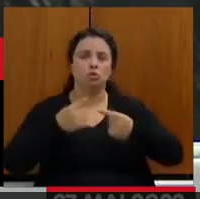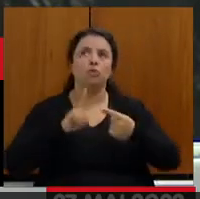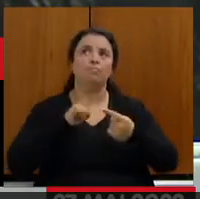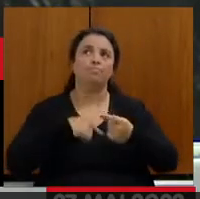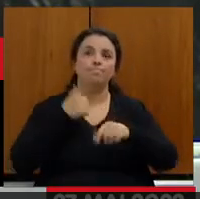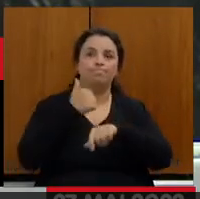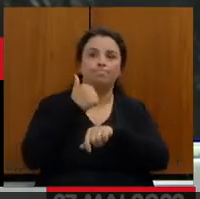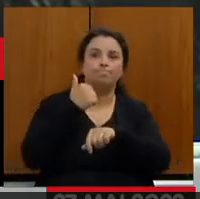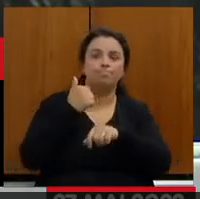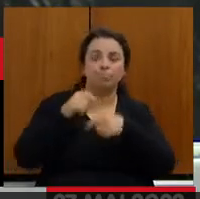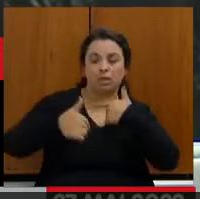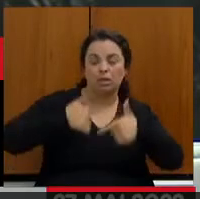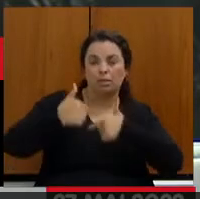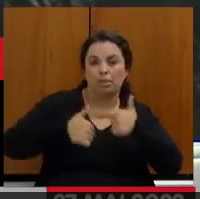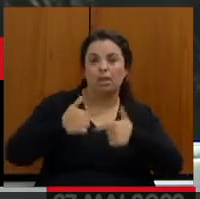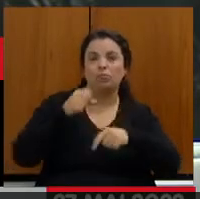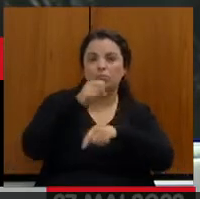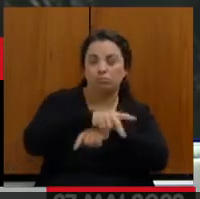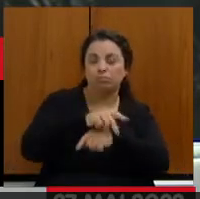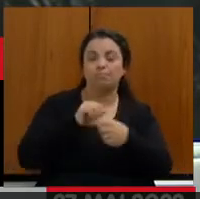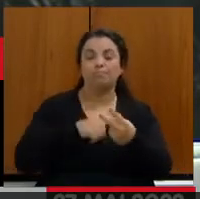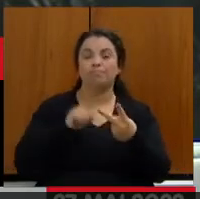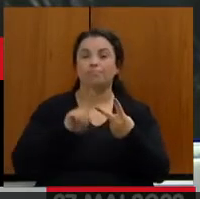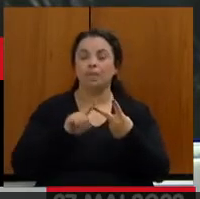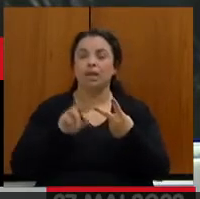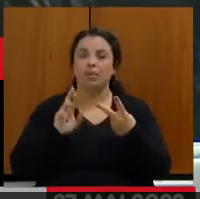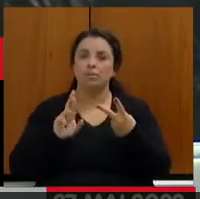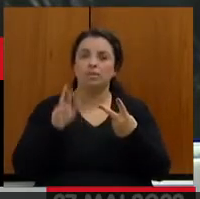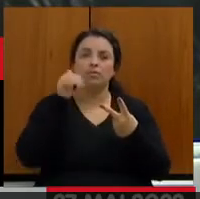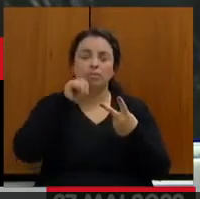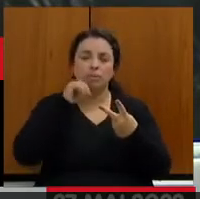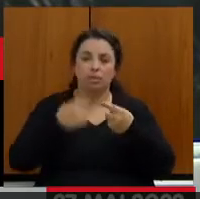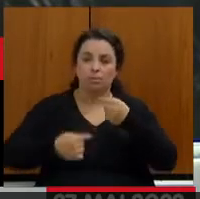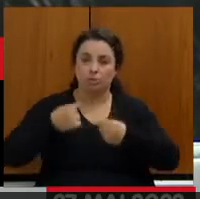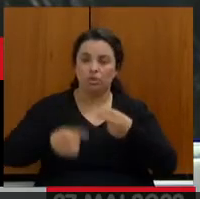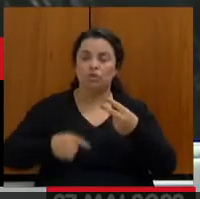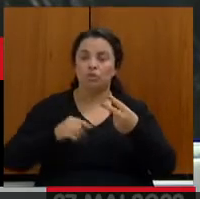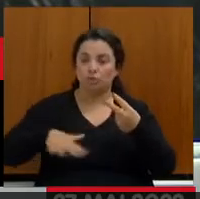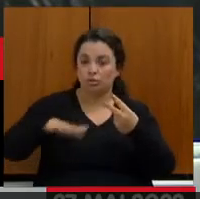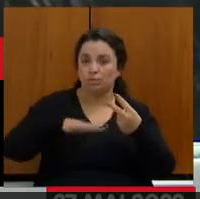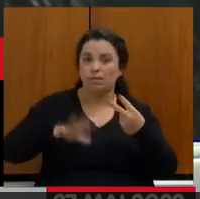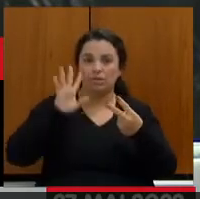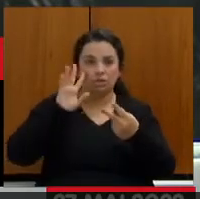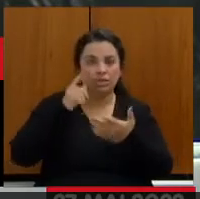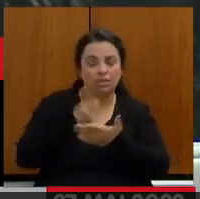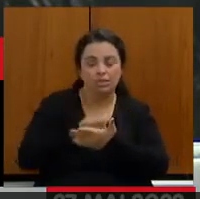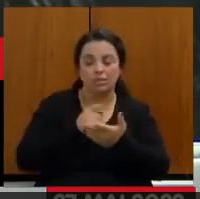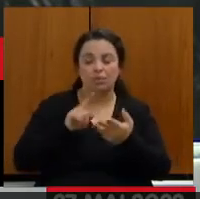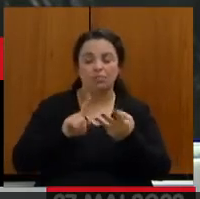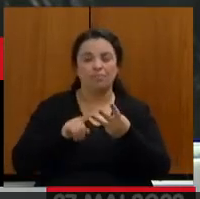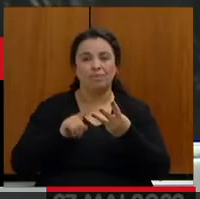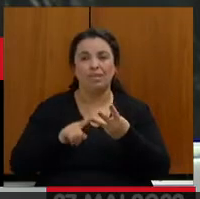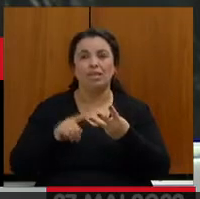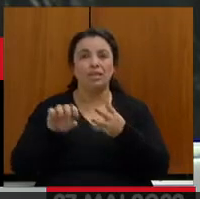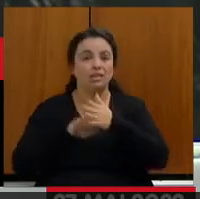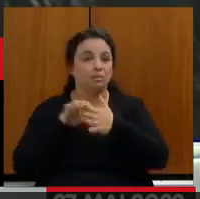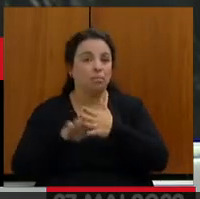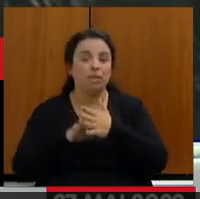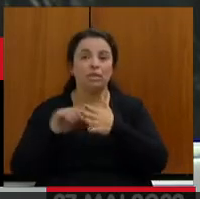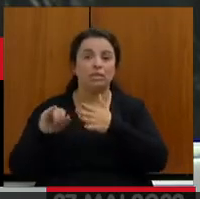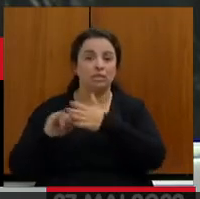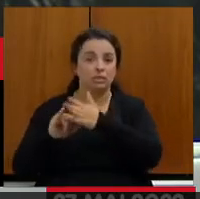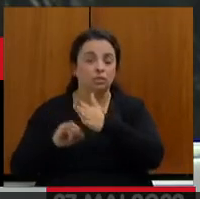a representatividade feminina na política nos espaços de decisão nas empresas nas instituições